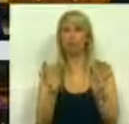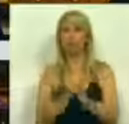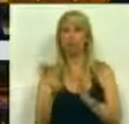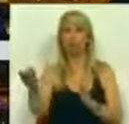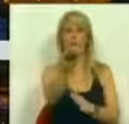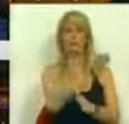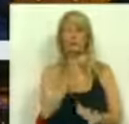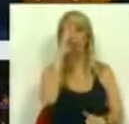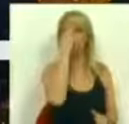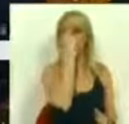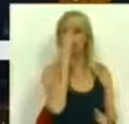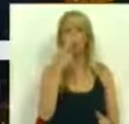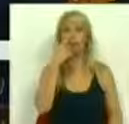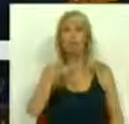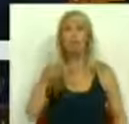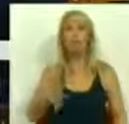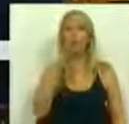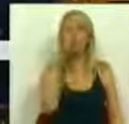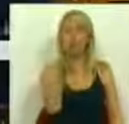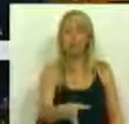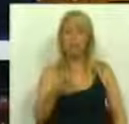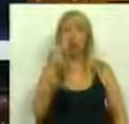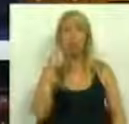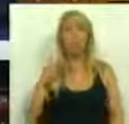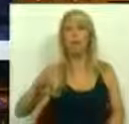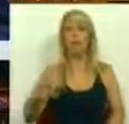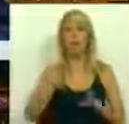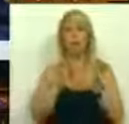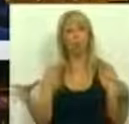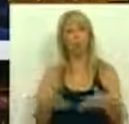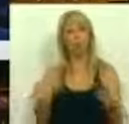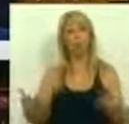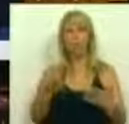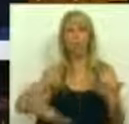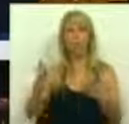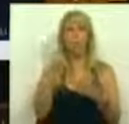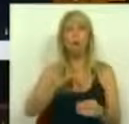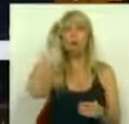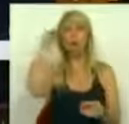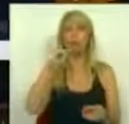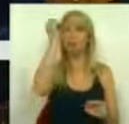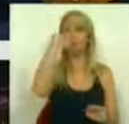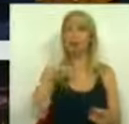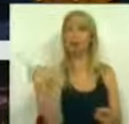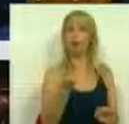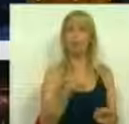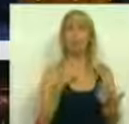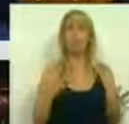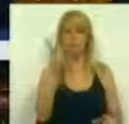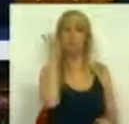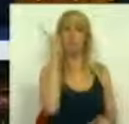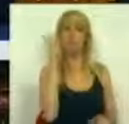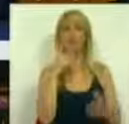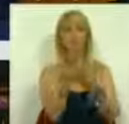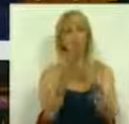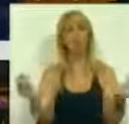queria dizer: como país e como comunidade estamos a passar dos momentos mais difíceis da nossa história, mas vamos viver e vamos ultrapassar este